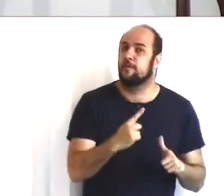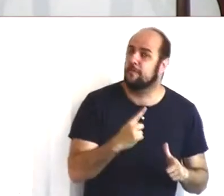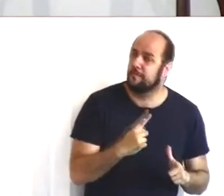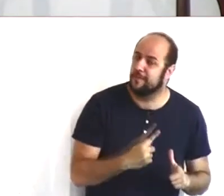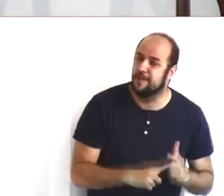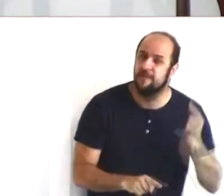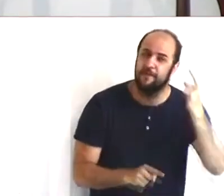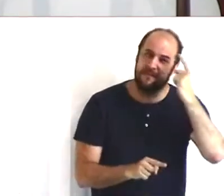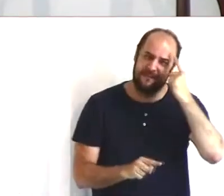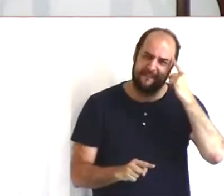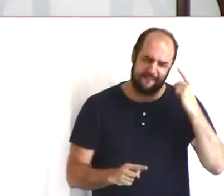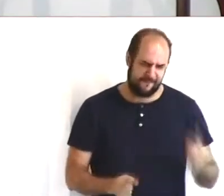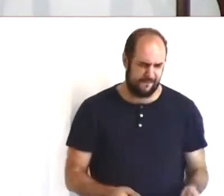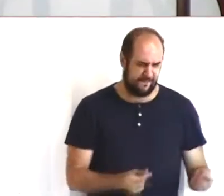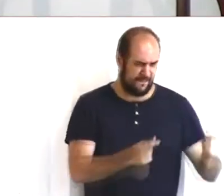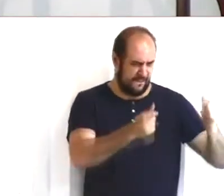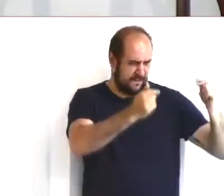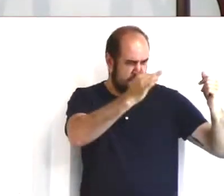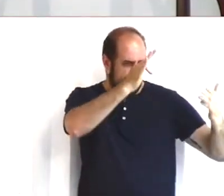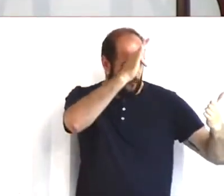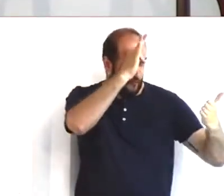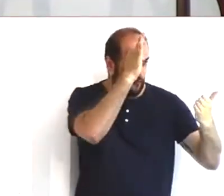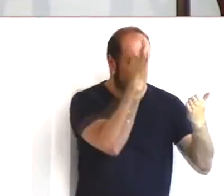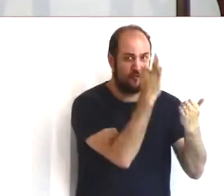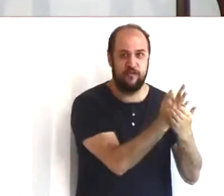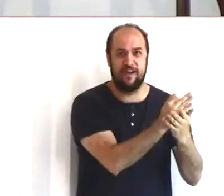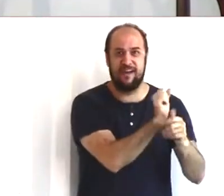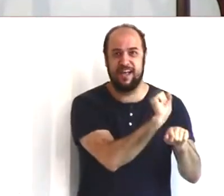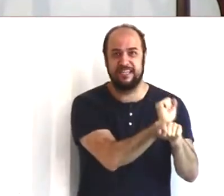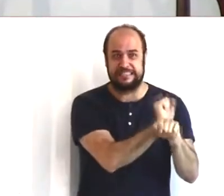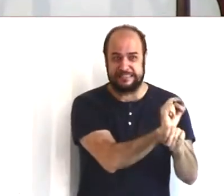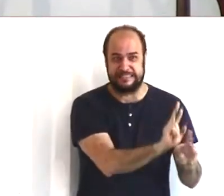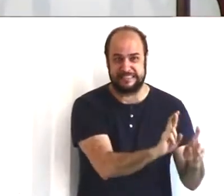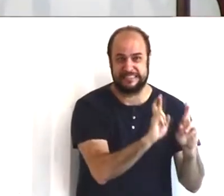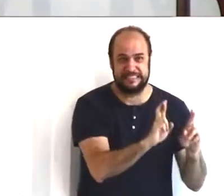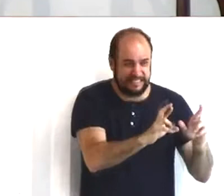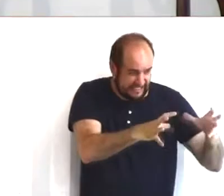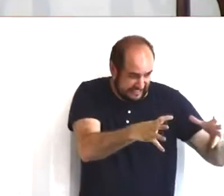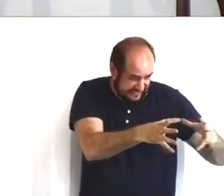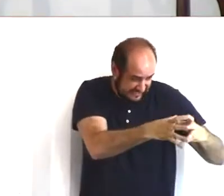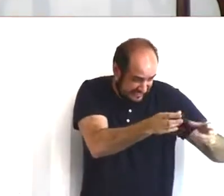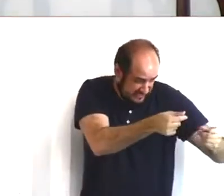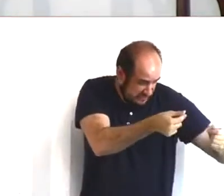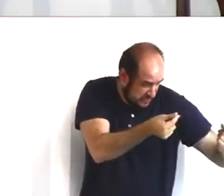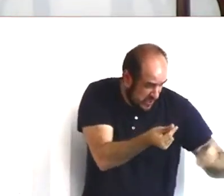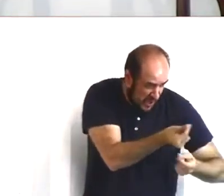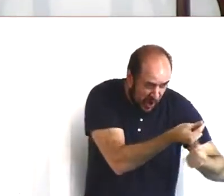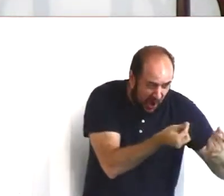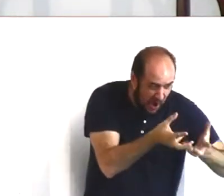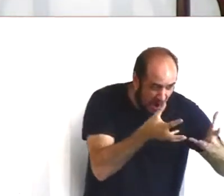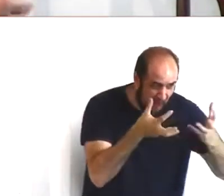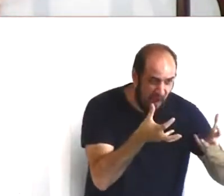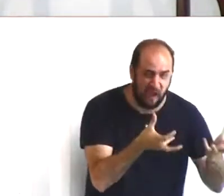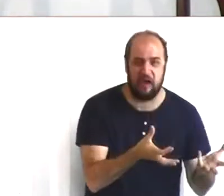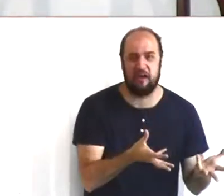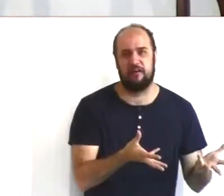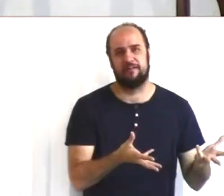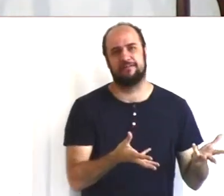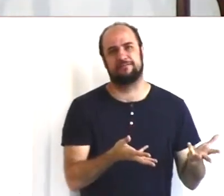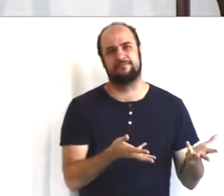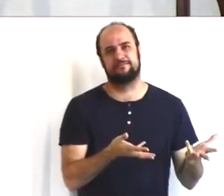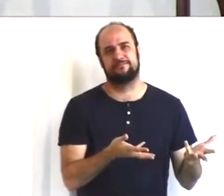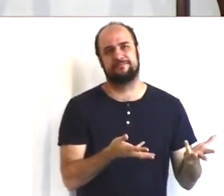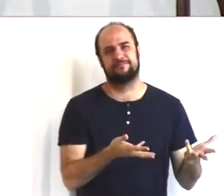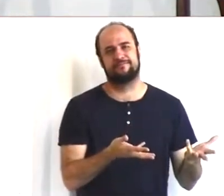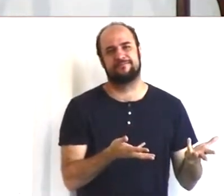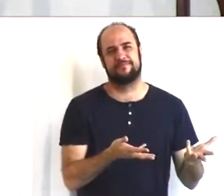quando o rico deposita a sua esperança na obra criada, no resultado acumulado.